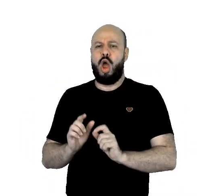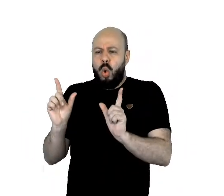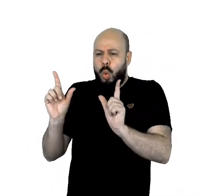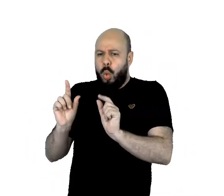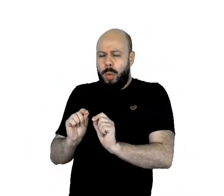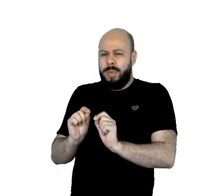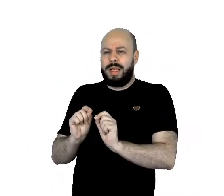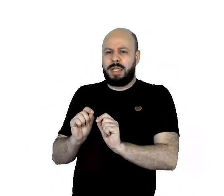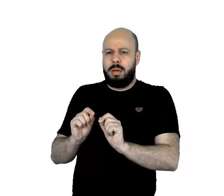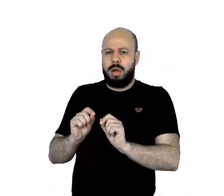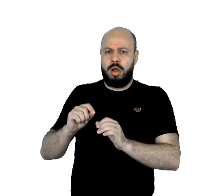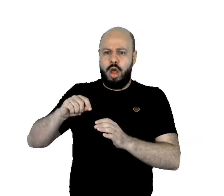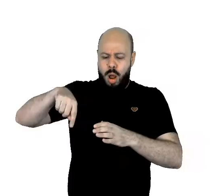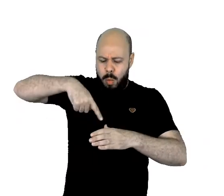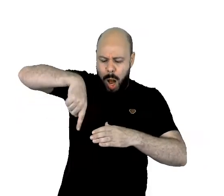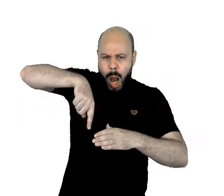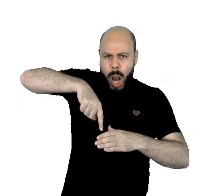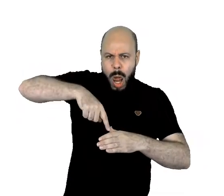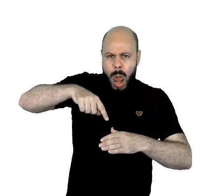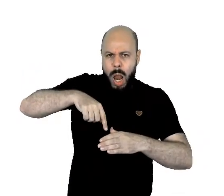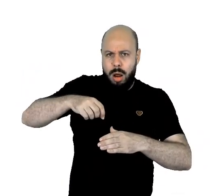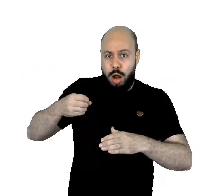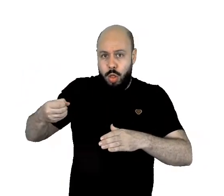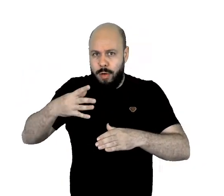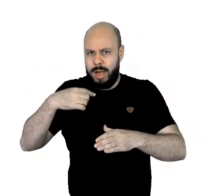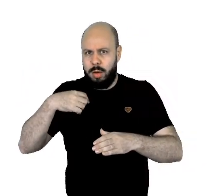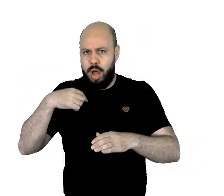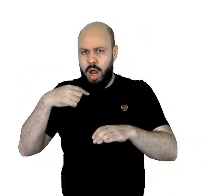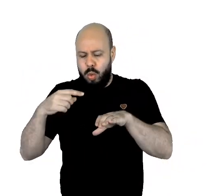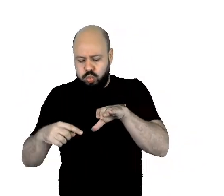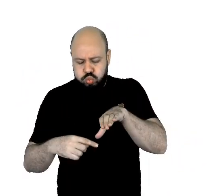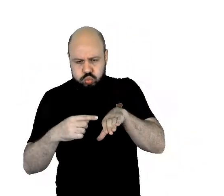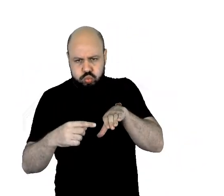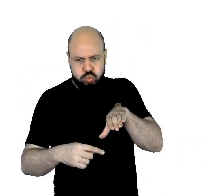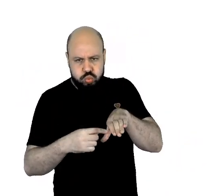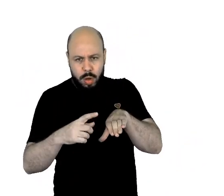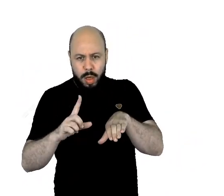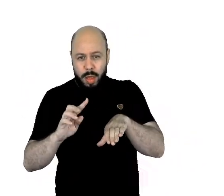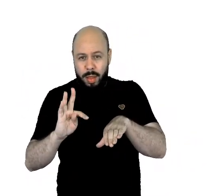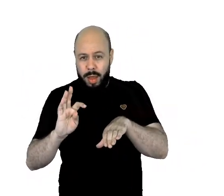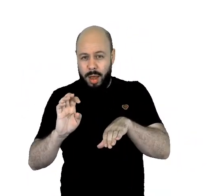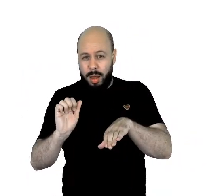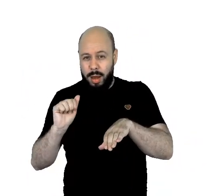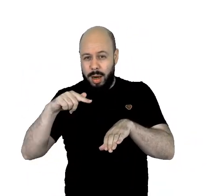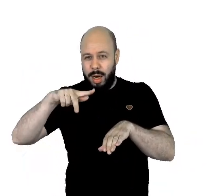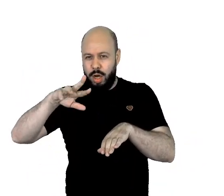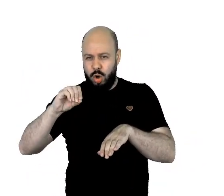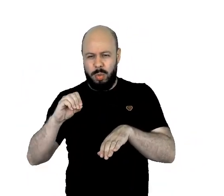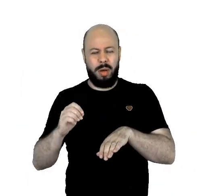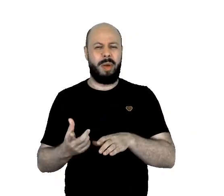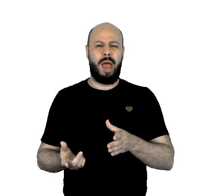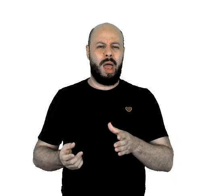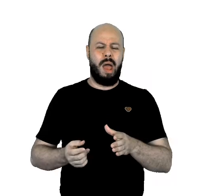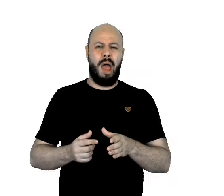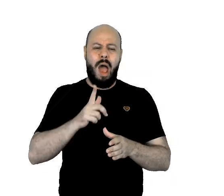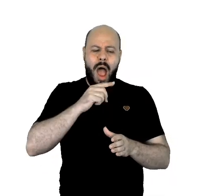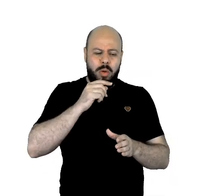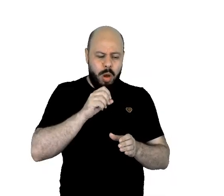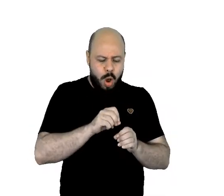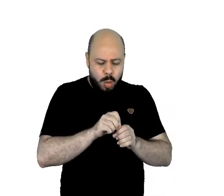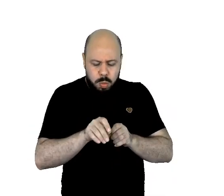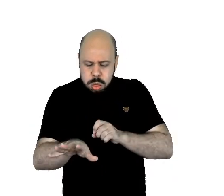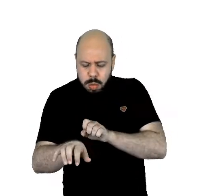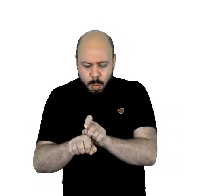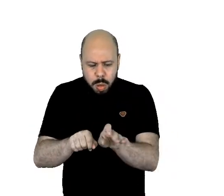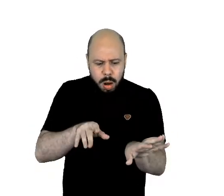máquina de lavar pelo tanquinho. Abre aspas, vamos ver o que ela falou. Não tem vazamento porque a gente já procurou para